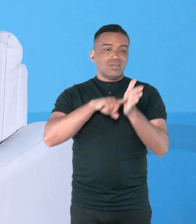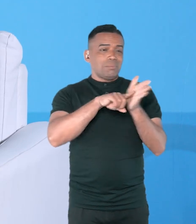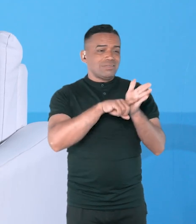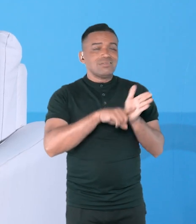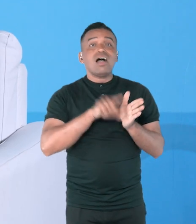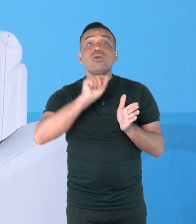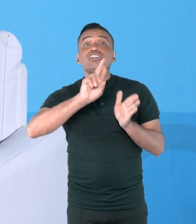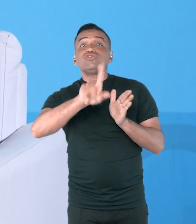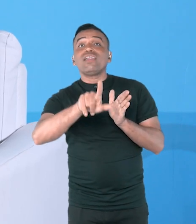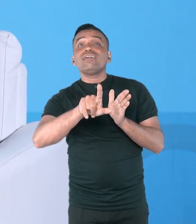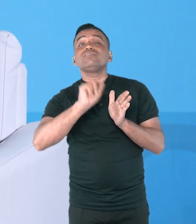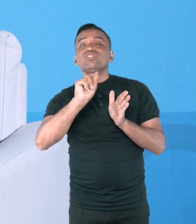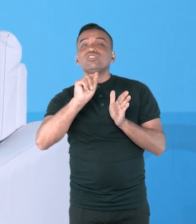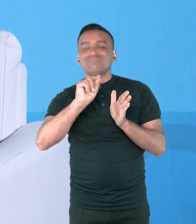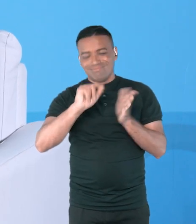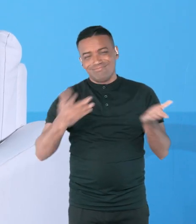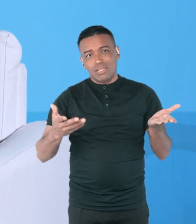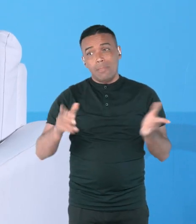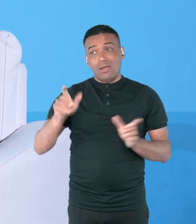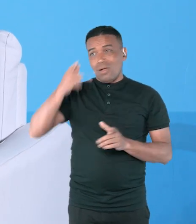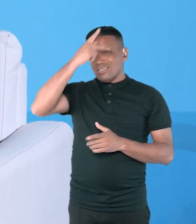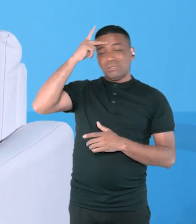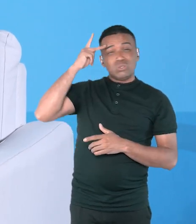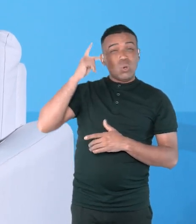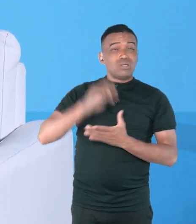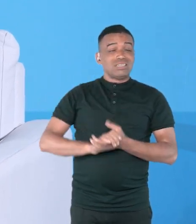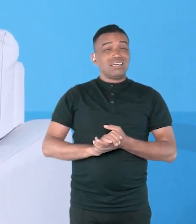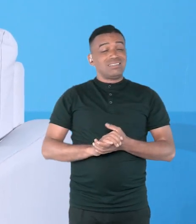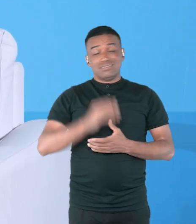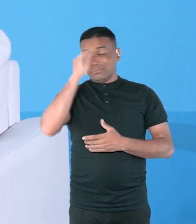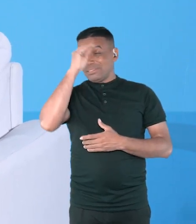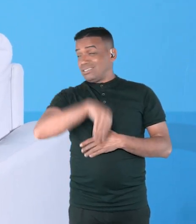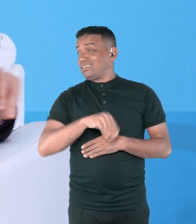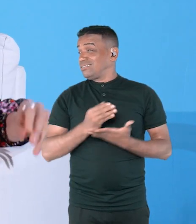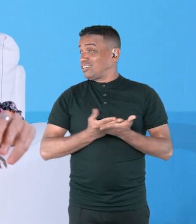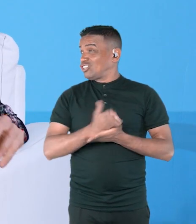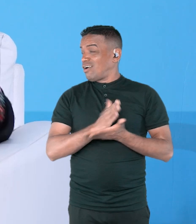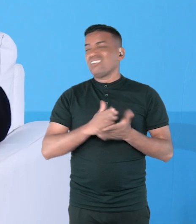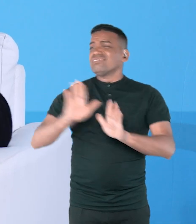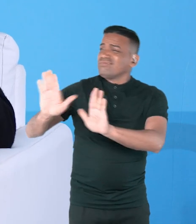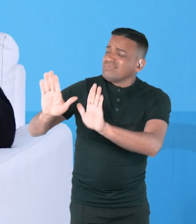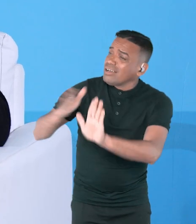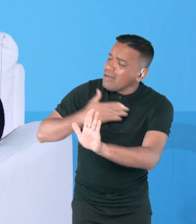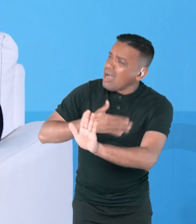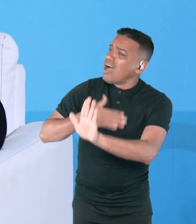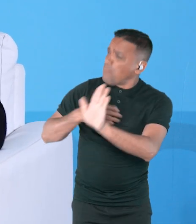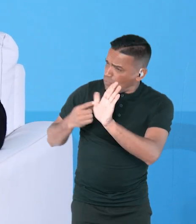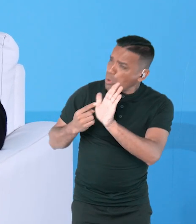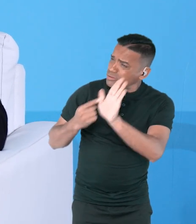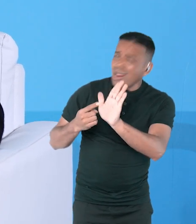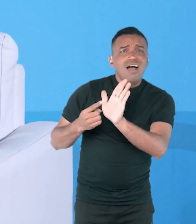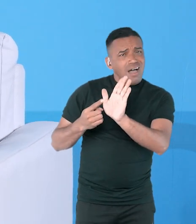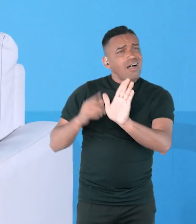preguiçosas de investigar o diferente. E as pessoas, a princípio, têm uma preguiça, vai achar chato. Não, calma,